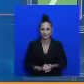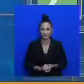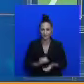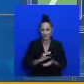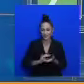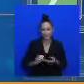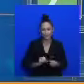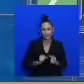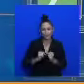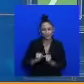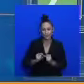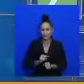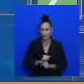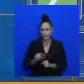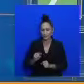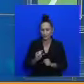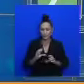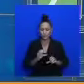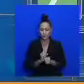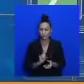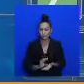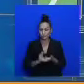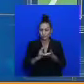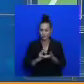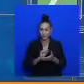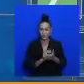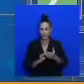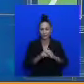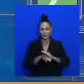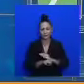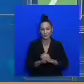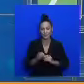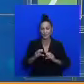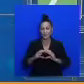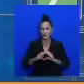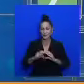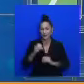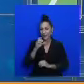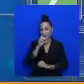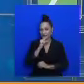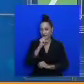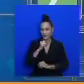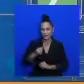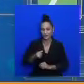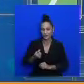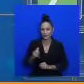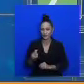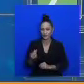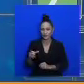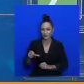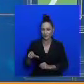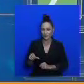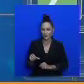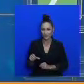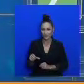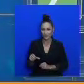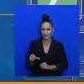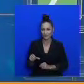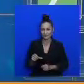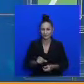Este prêmio pode sair para você hoje. O prêmio acumulado na Lotomania. Bola laranja, número 29.